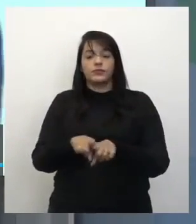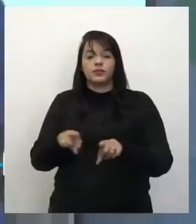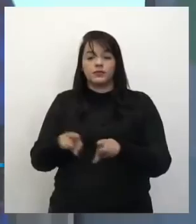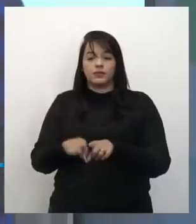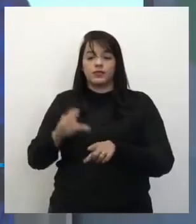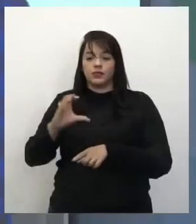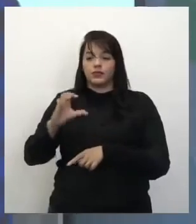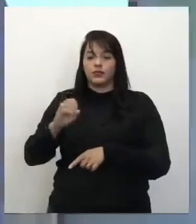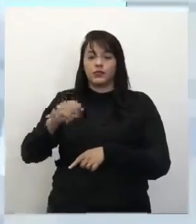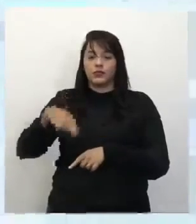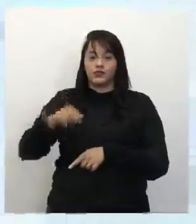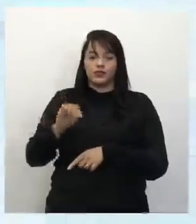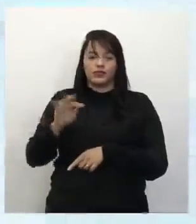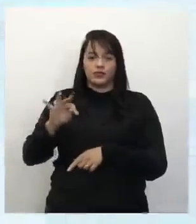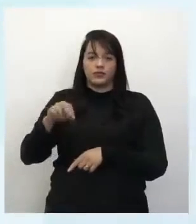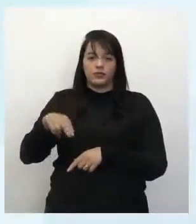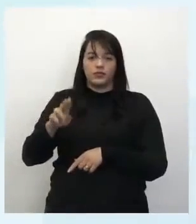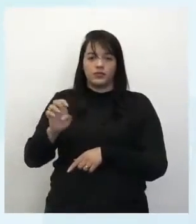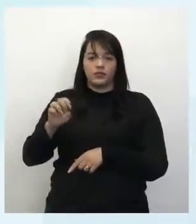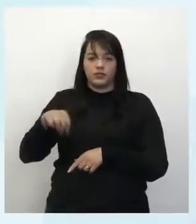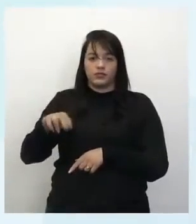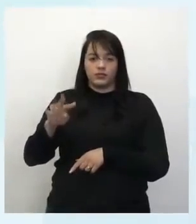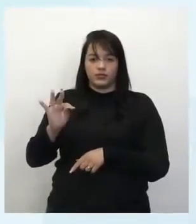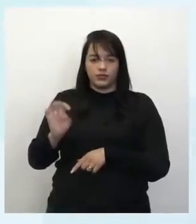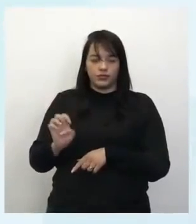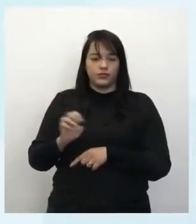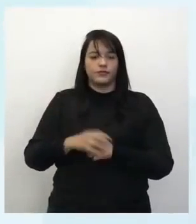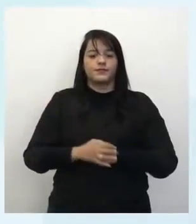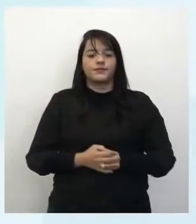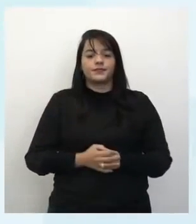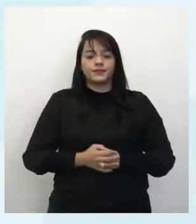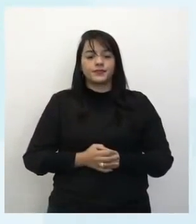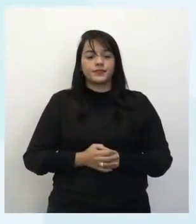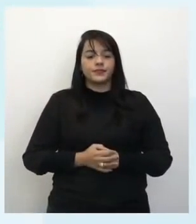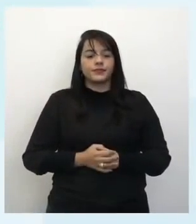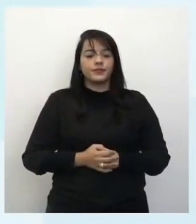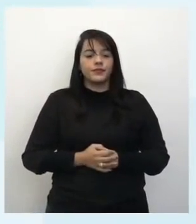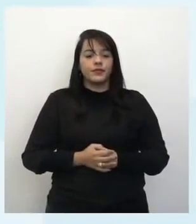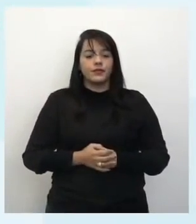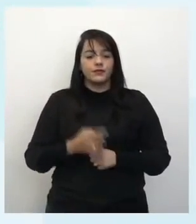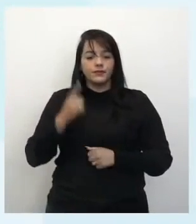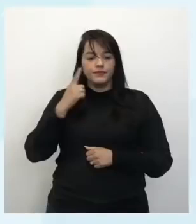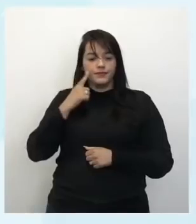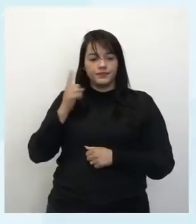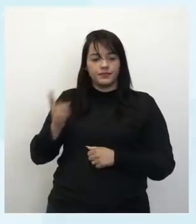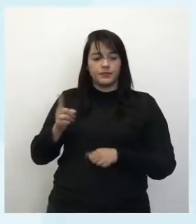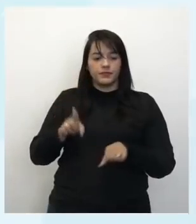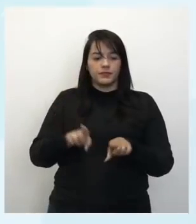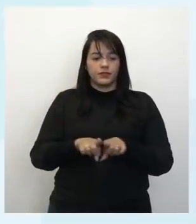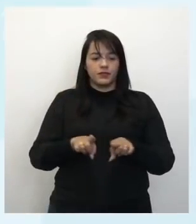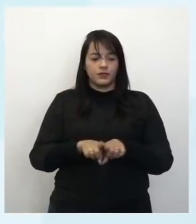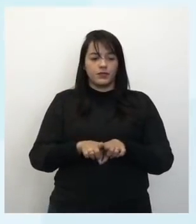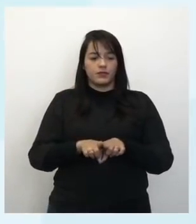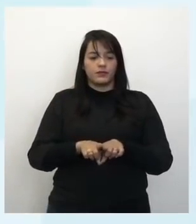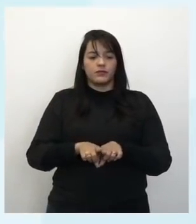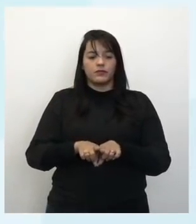a gente pode ver aqui nesse texto, né? In the southeast, então olha só, south é